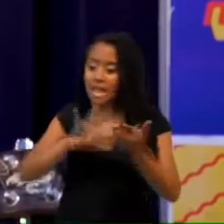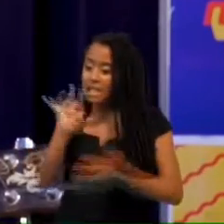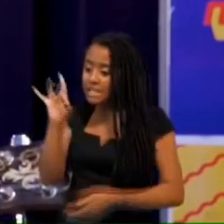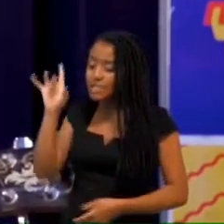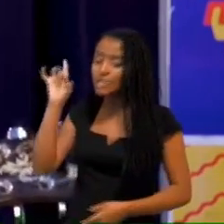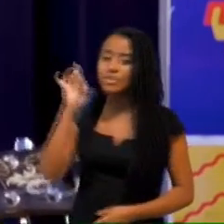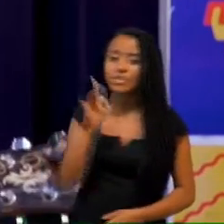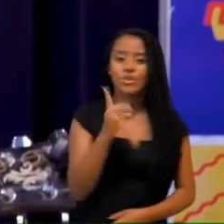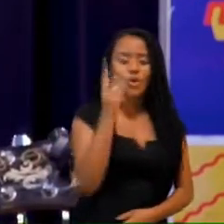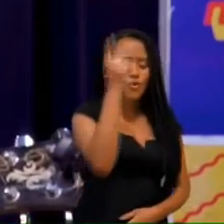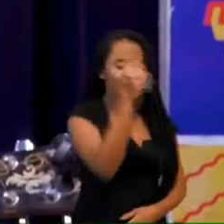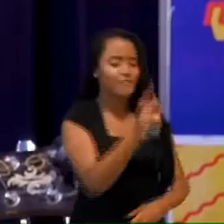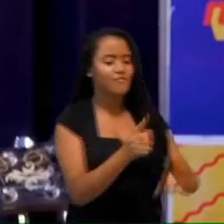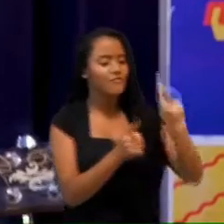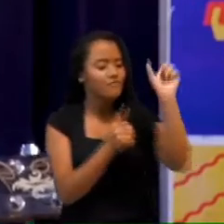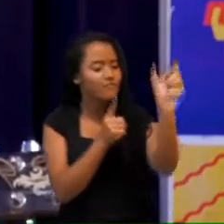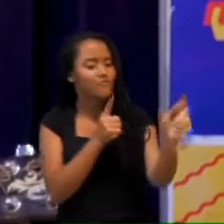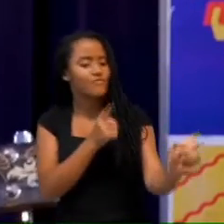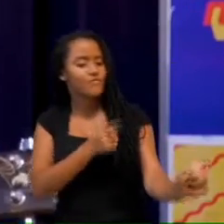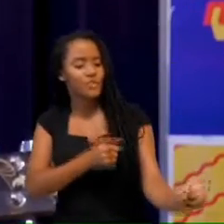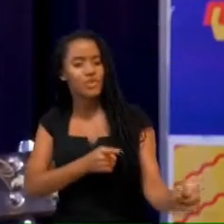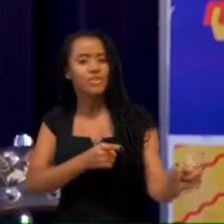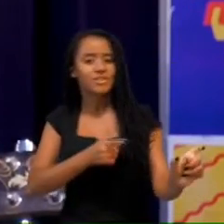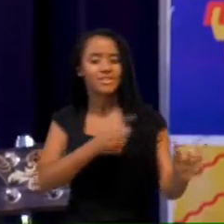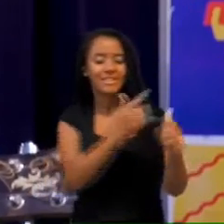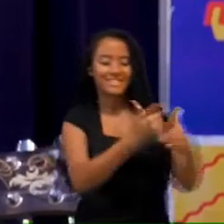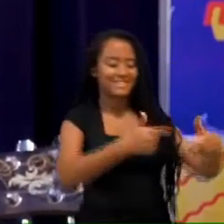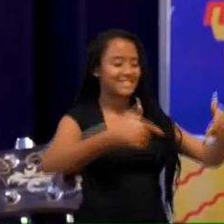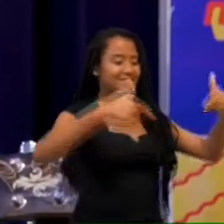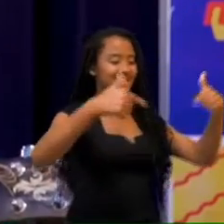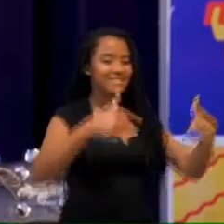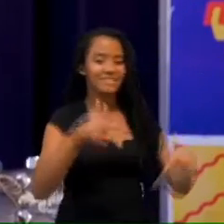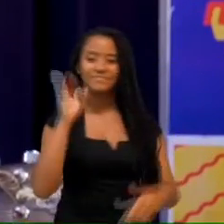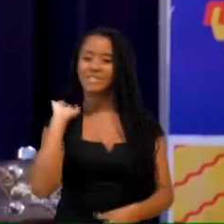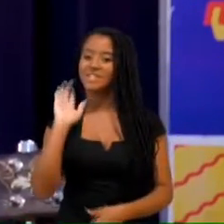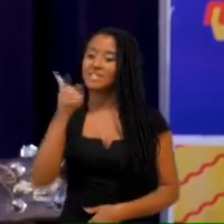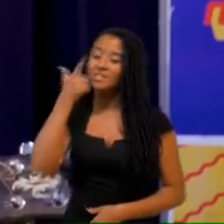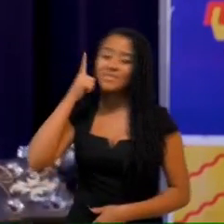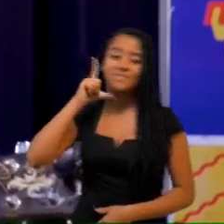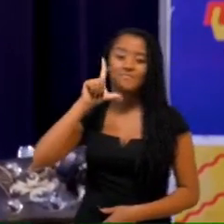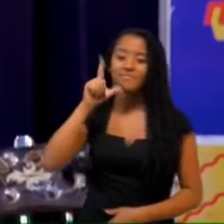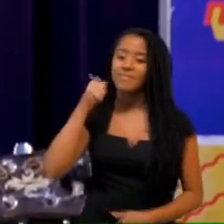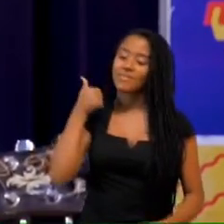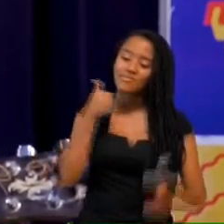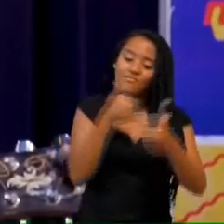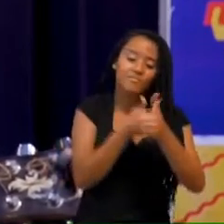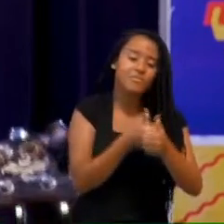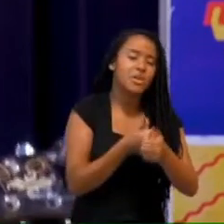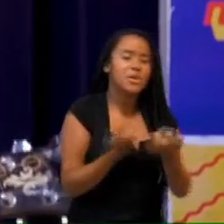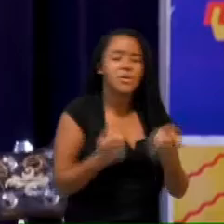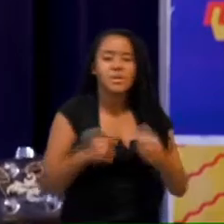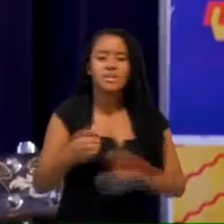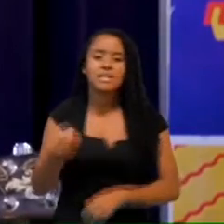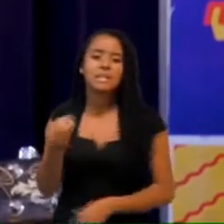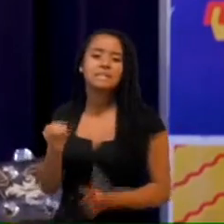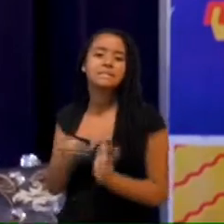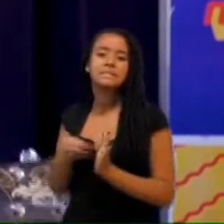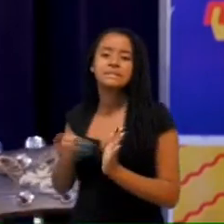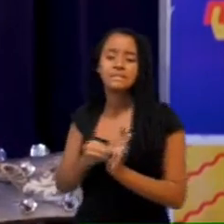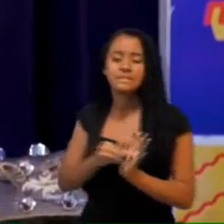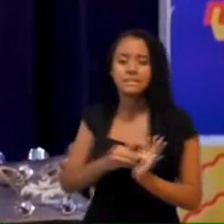sorrindo assim de graça já me ganhou nem preciso mas tentar vencer